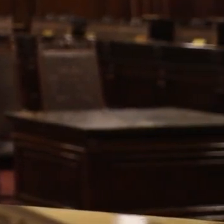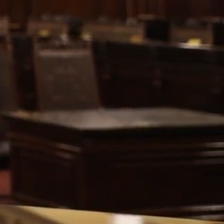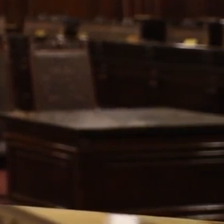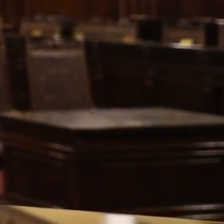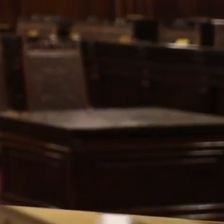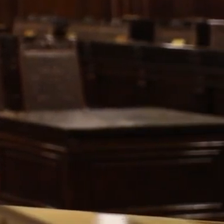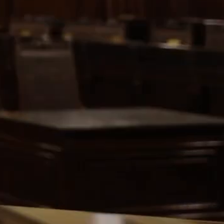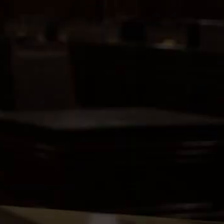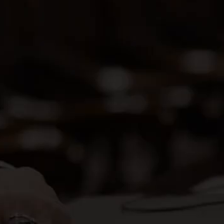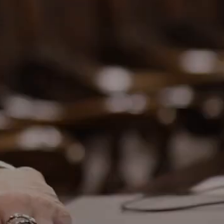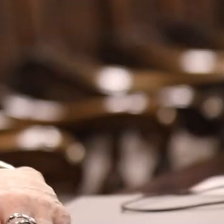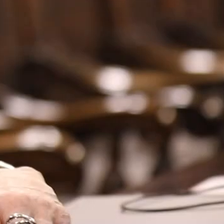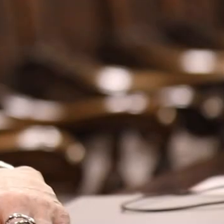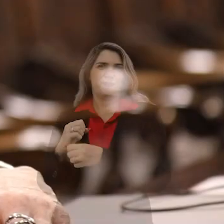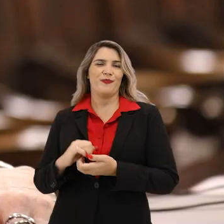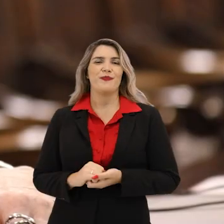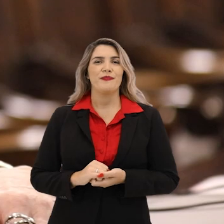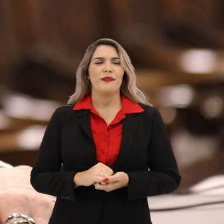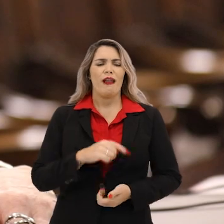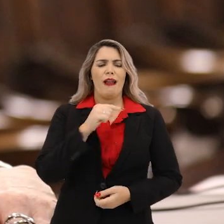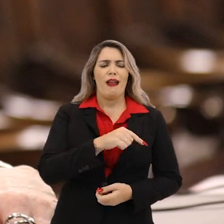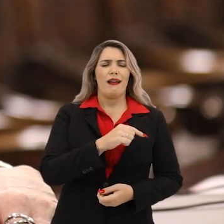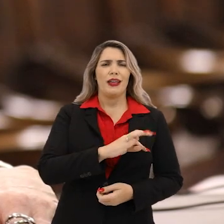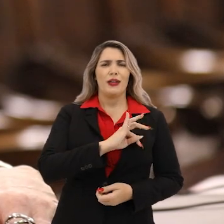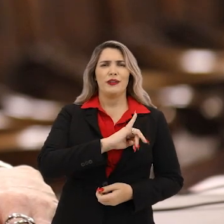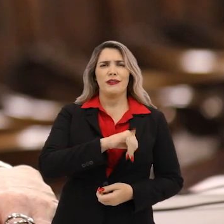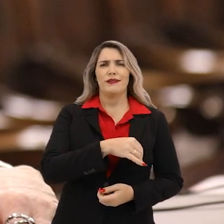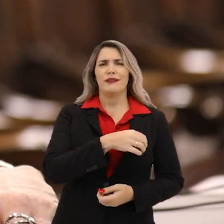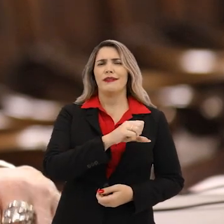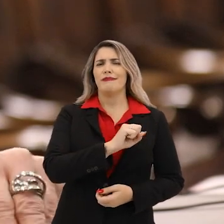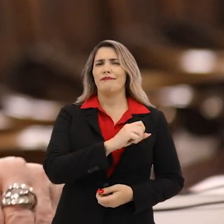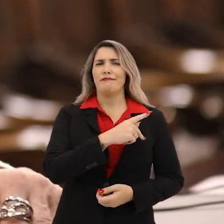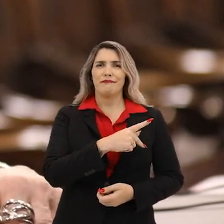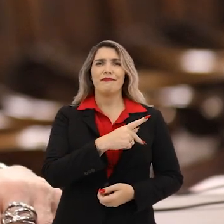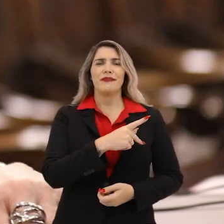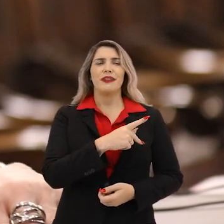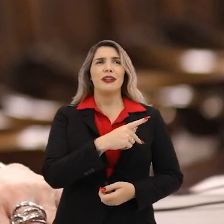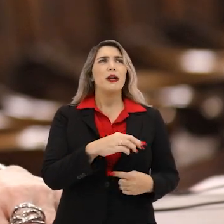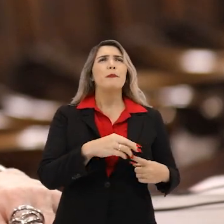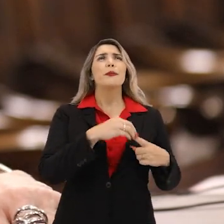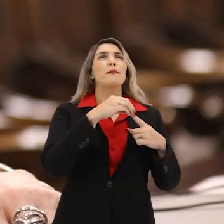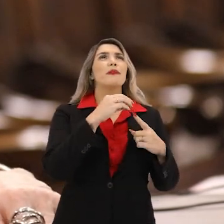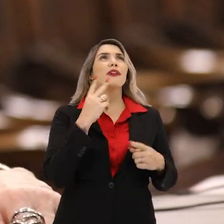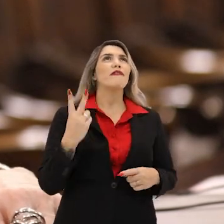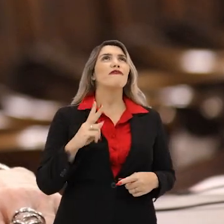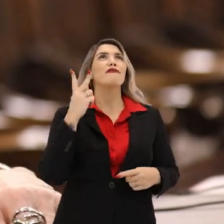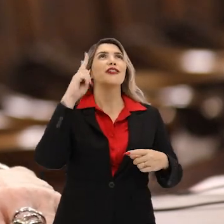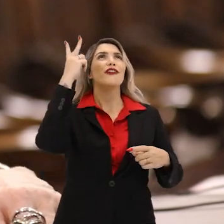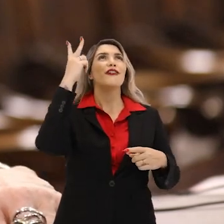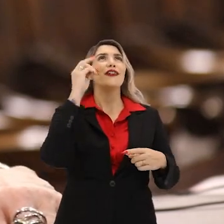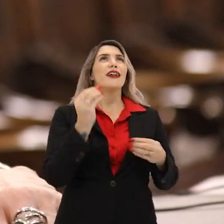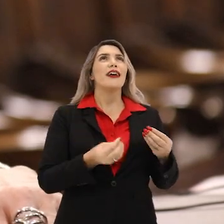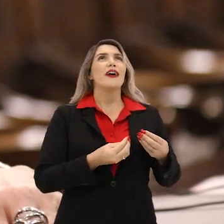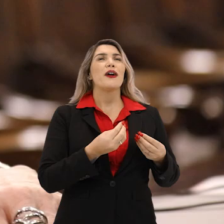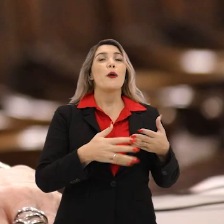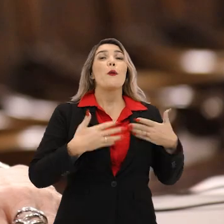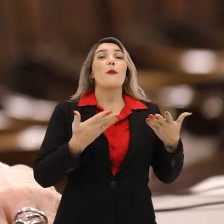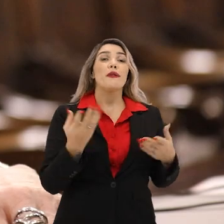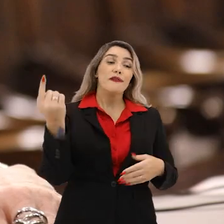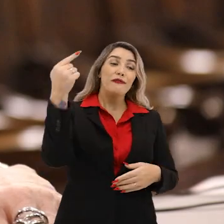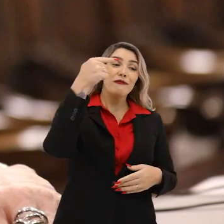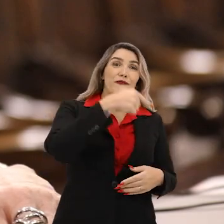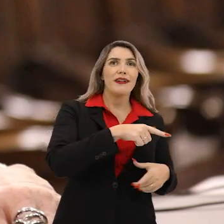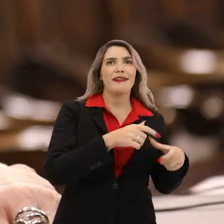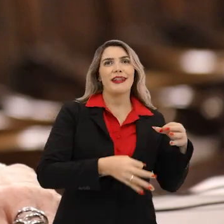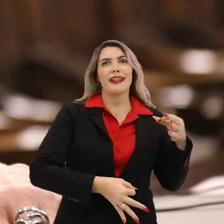narração. Aqui no Tribunal de Justiça de São Paulo, minha primeira vitória foi quando consegui vir para cá,